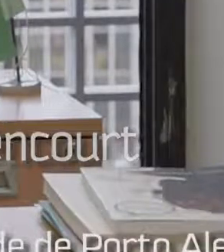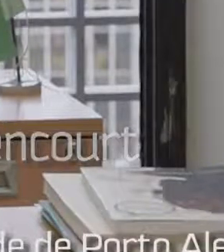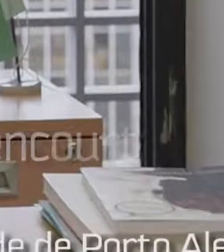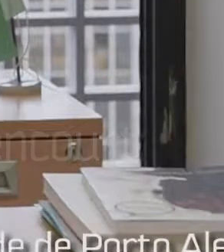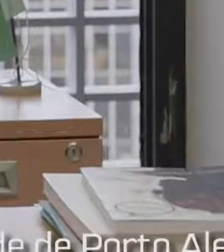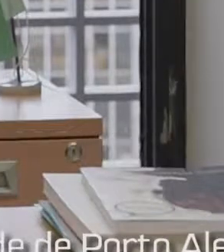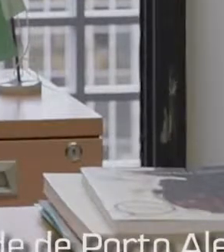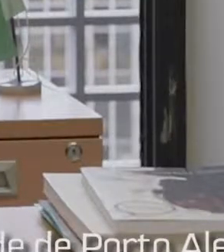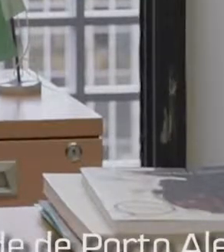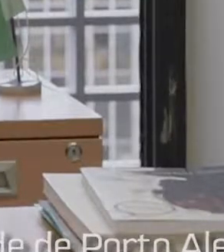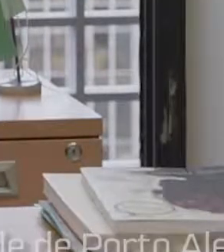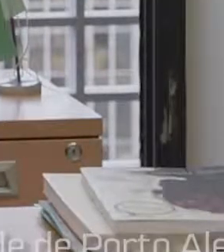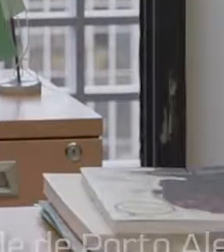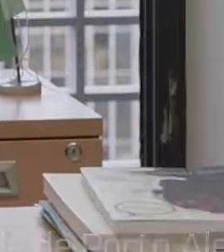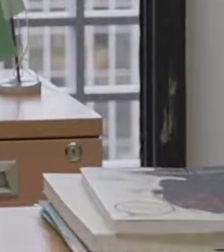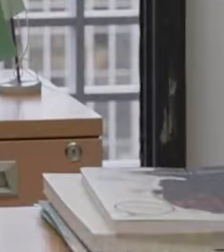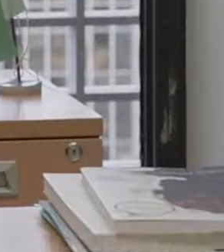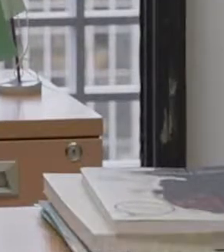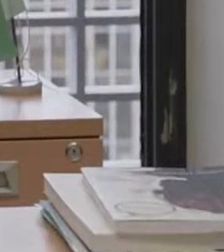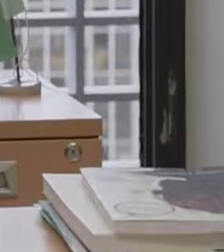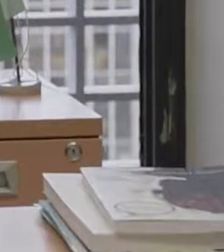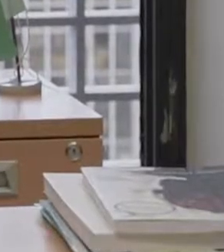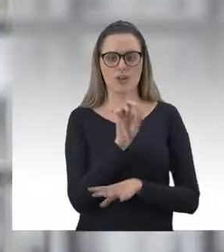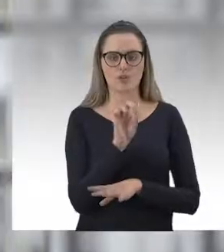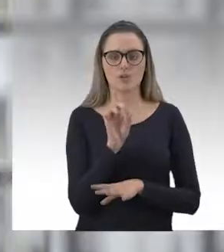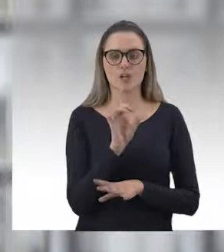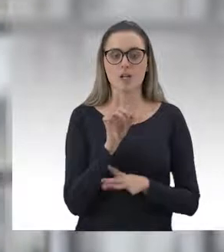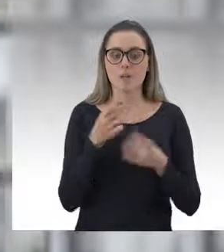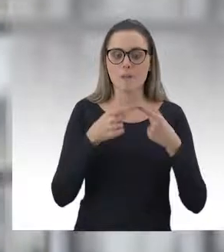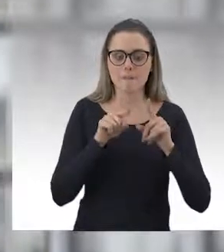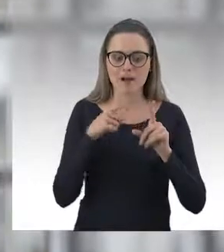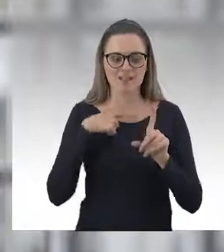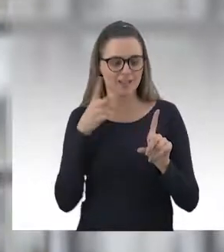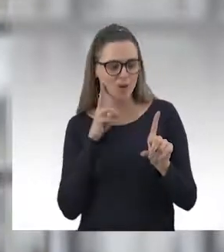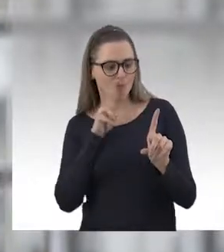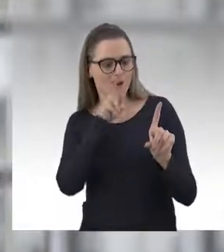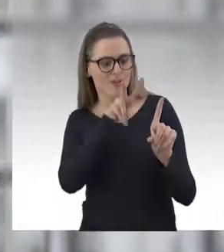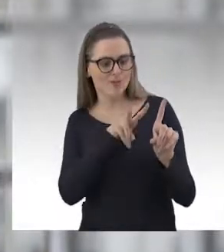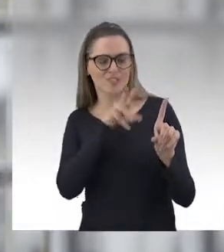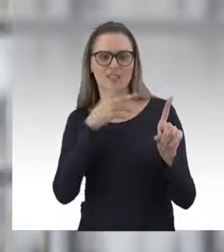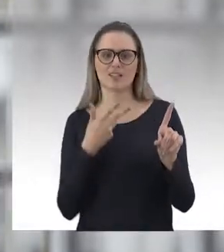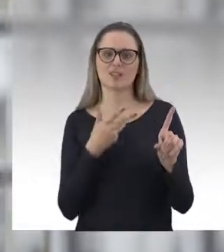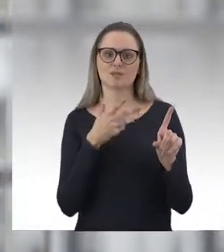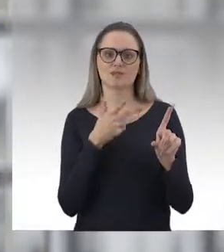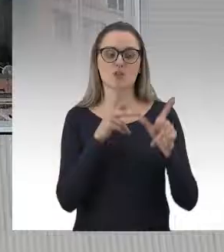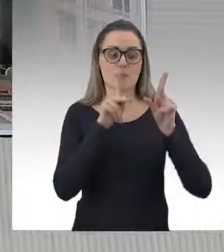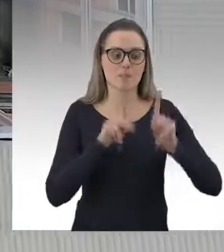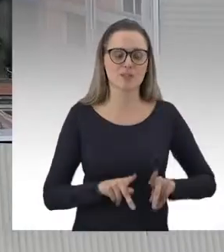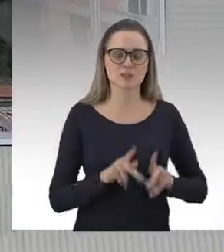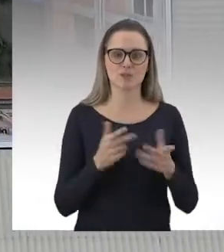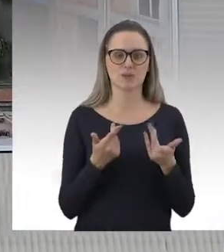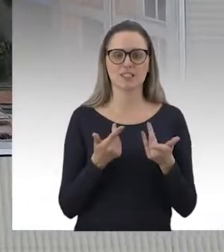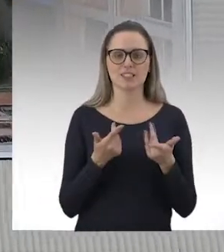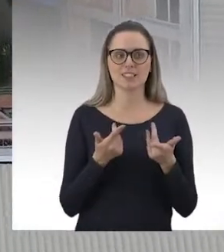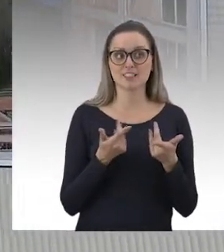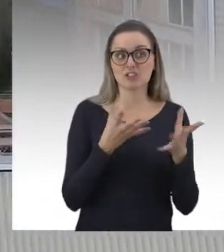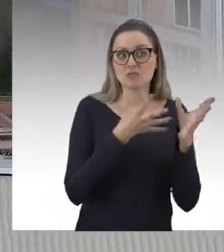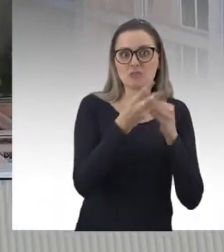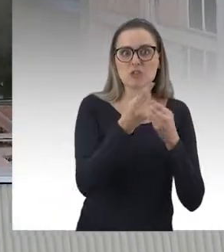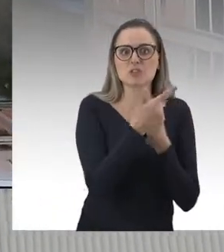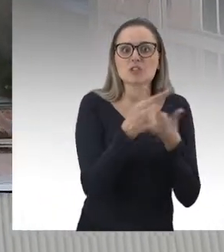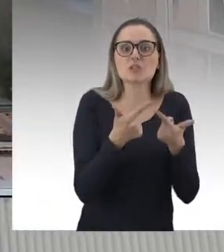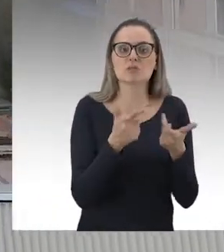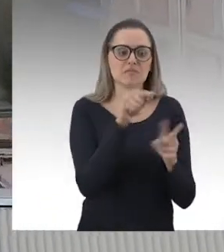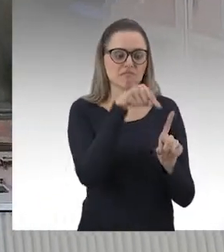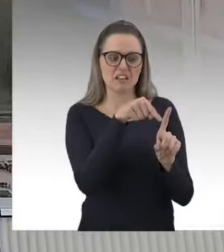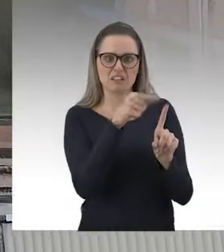não apenas de afeto, não apenas de ser visto como uma pessoa mas mais do que isso, de não existir. Ele